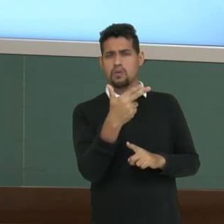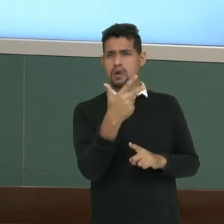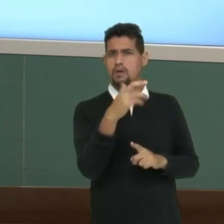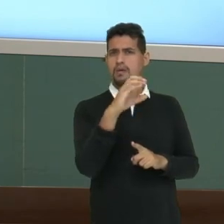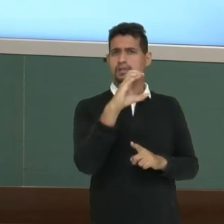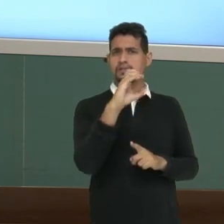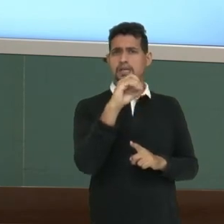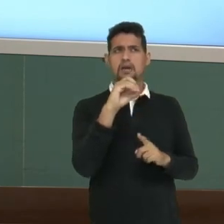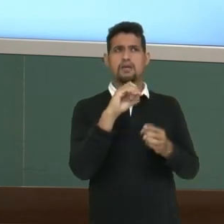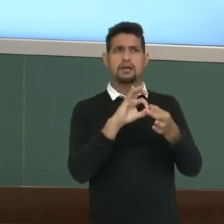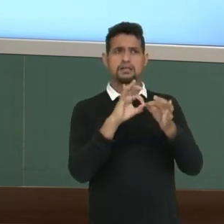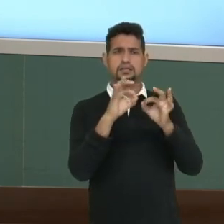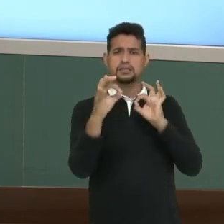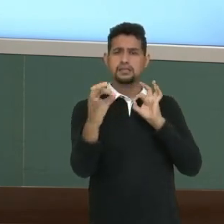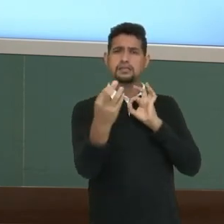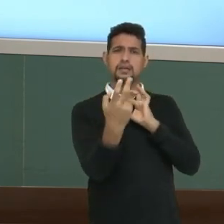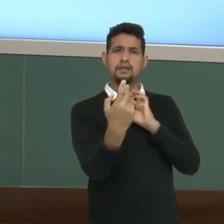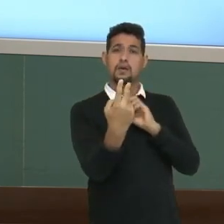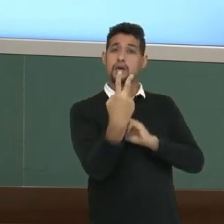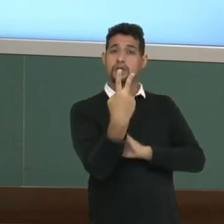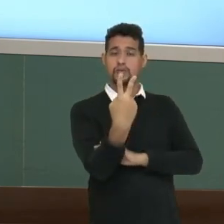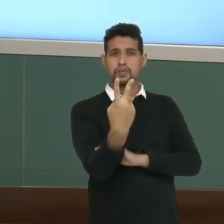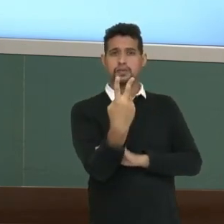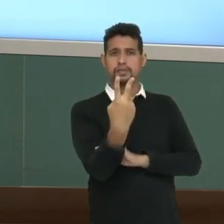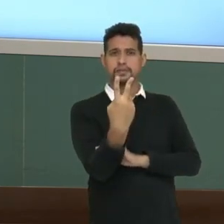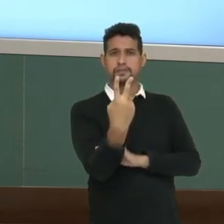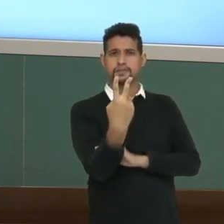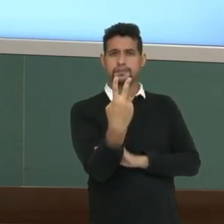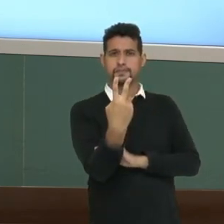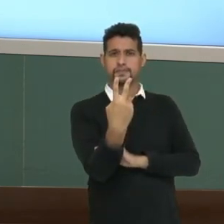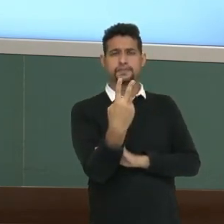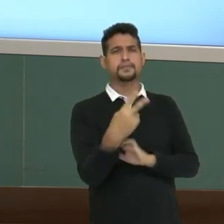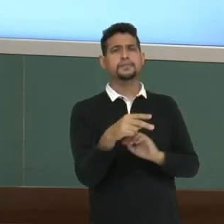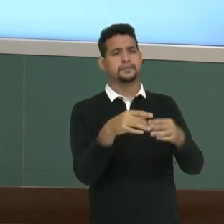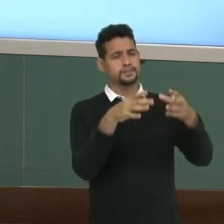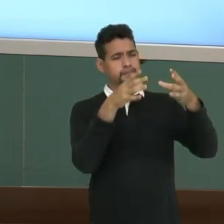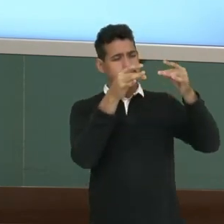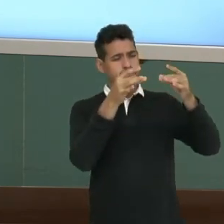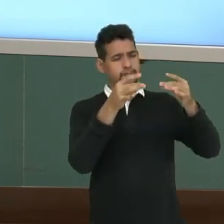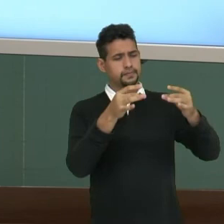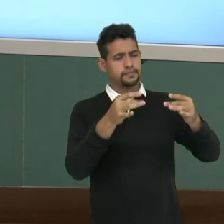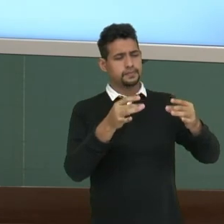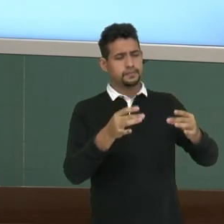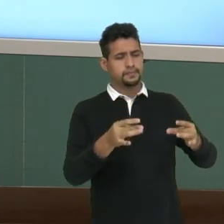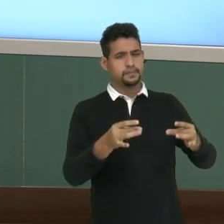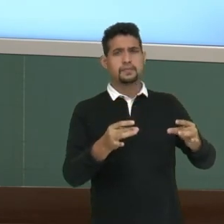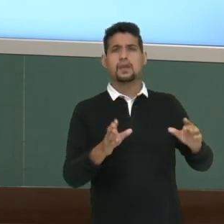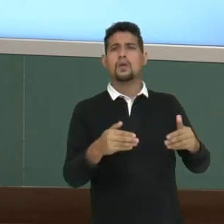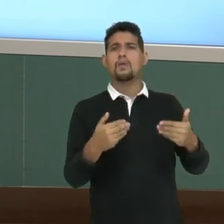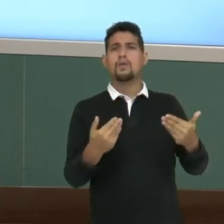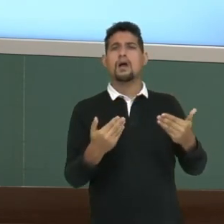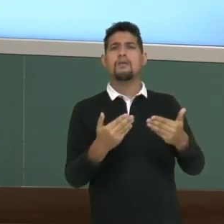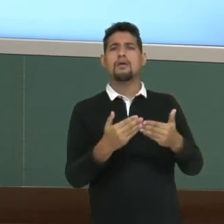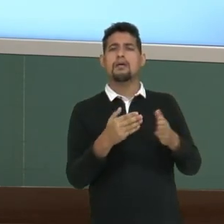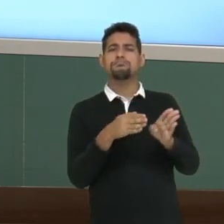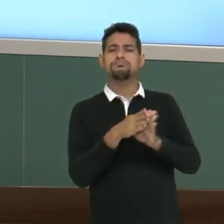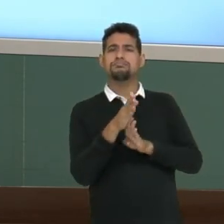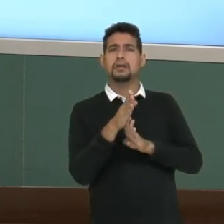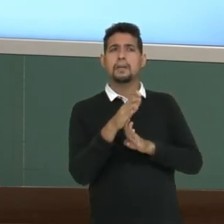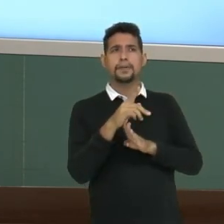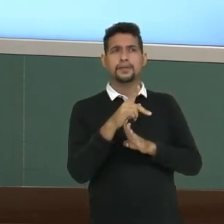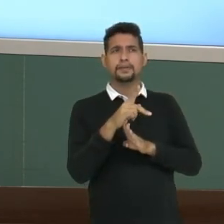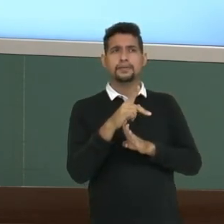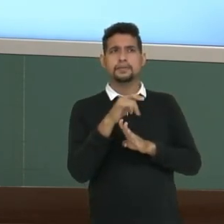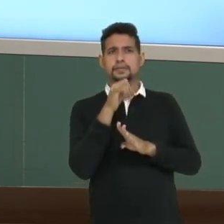essa distância é igual a 2 unidades. Determinar qual é a coordenada P, ou